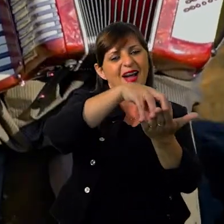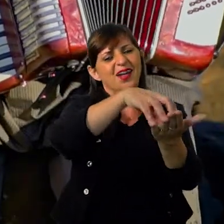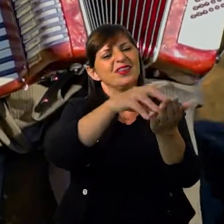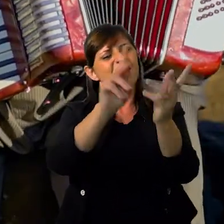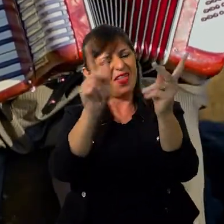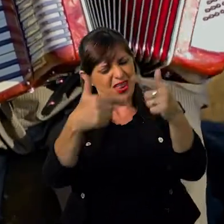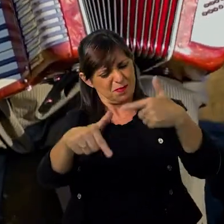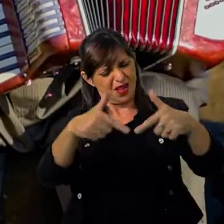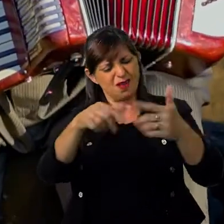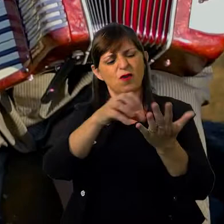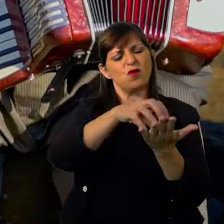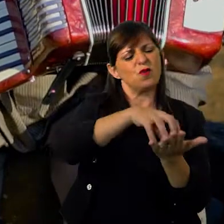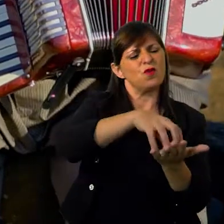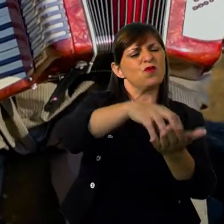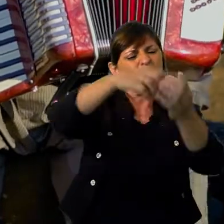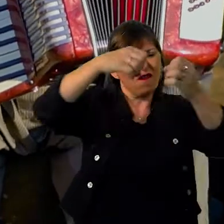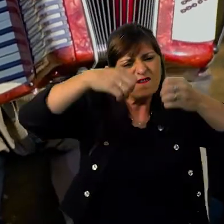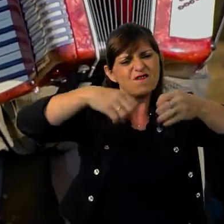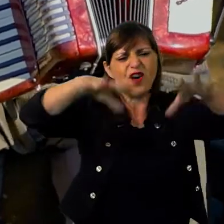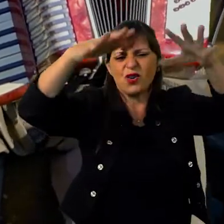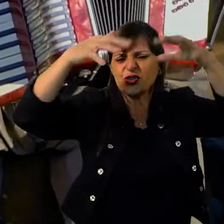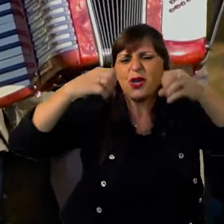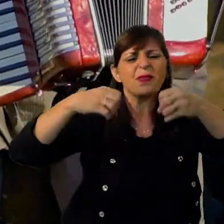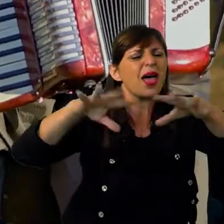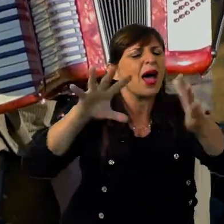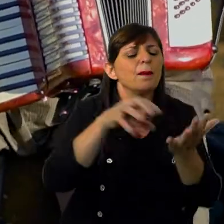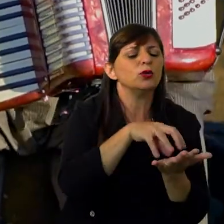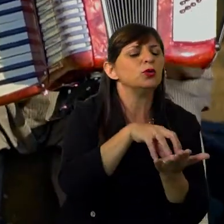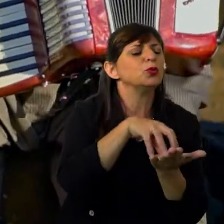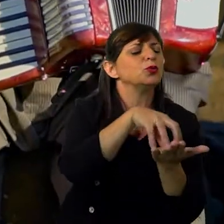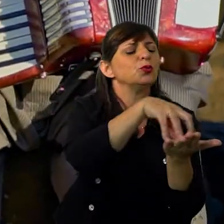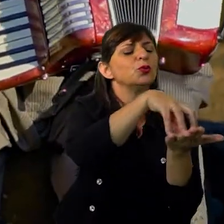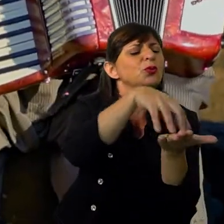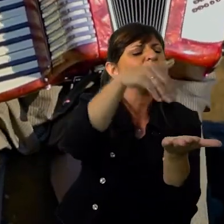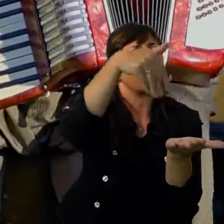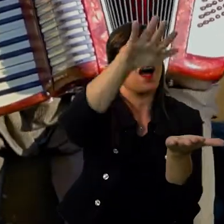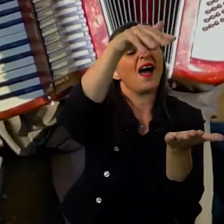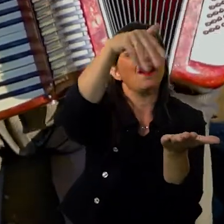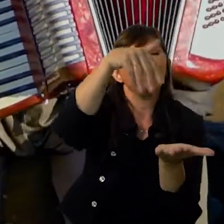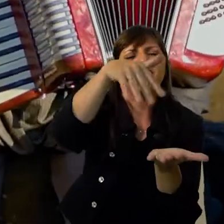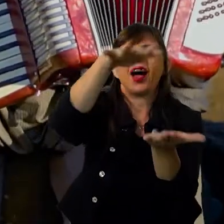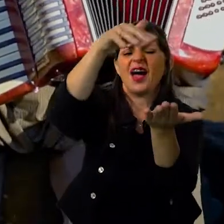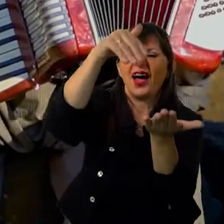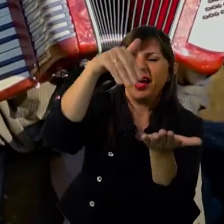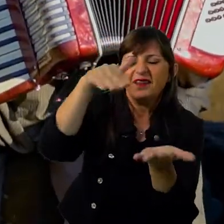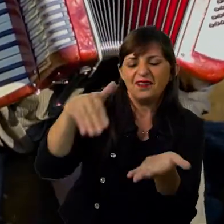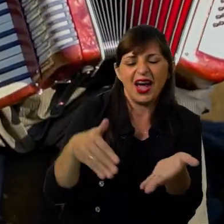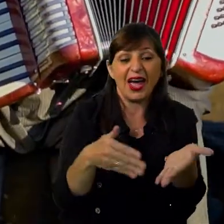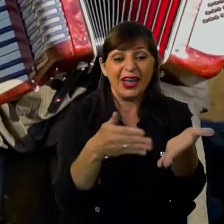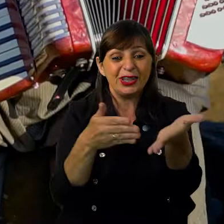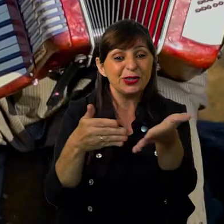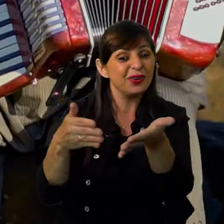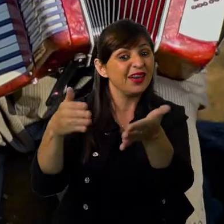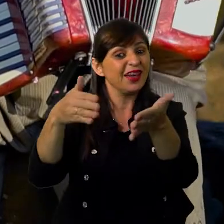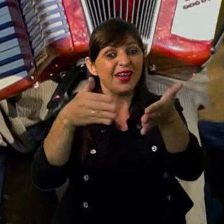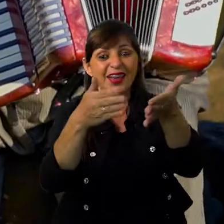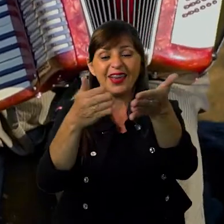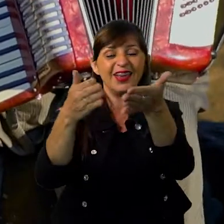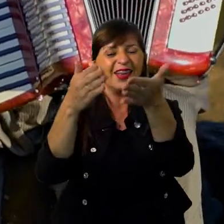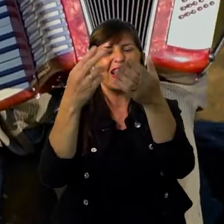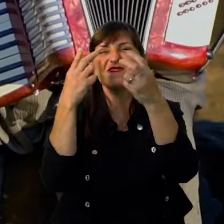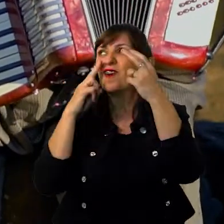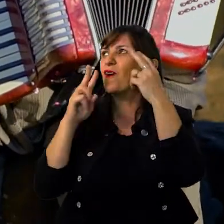Oba viva veio a e sempre Uruguai transportou vai dar serviço